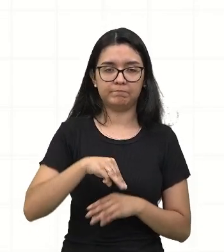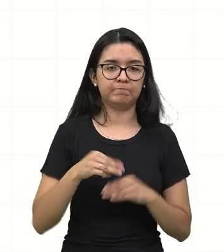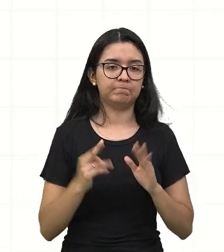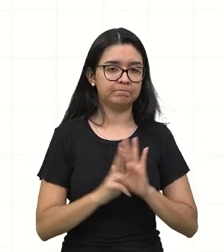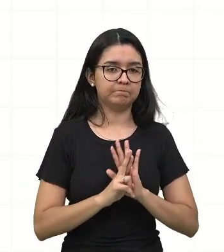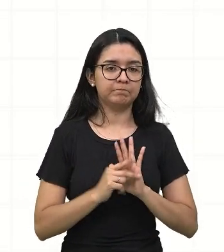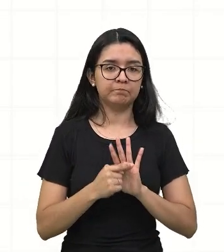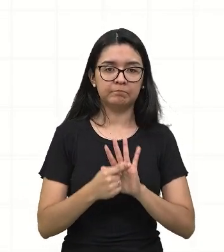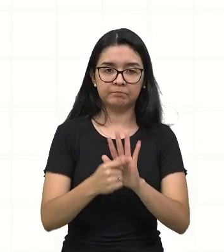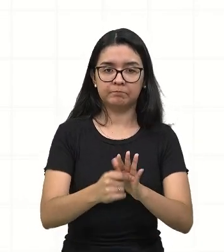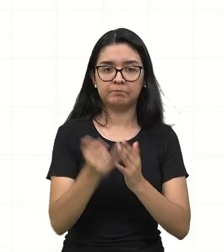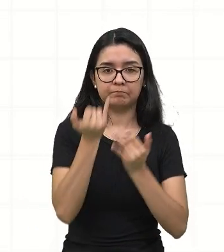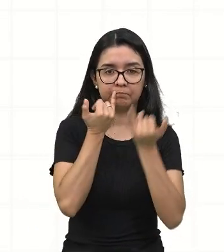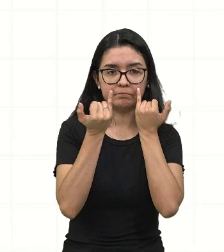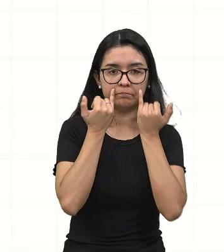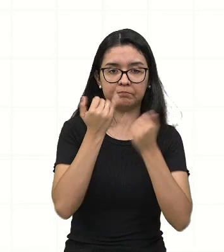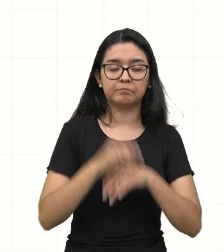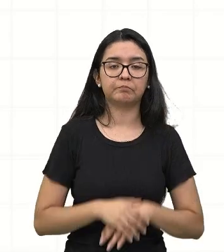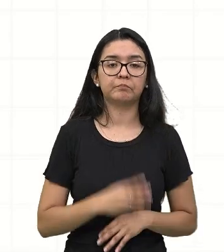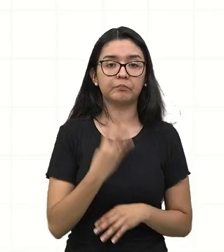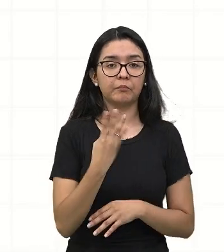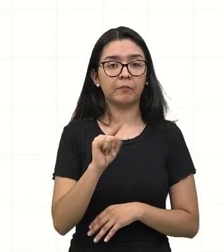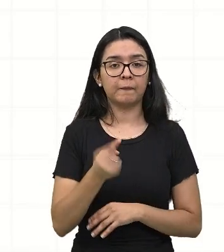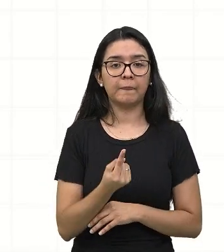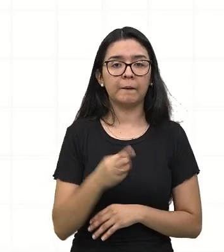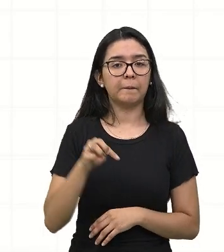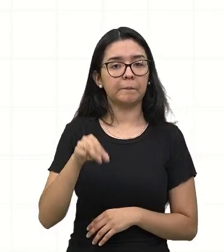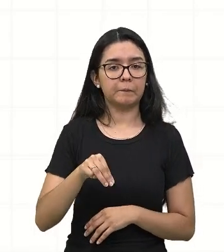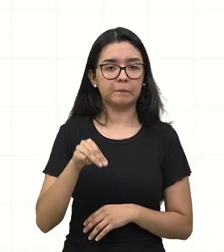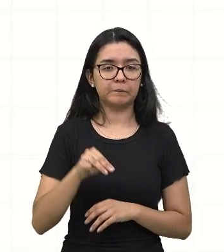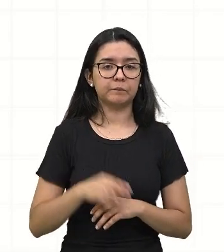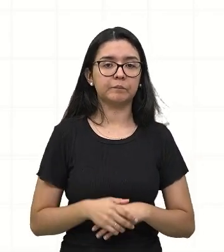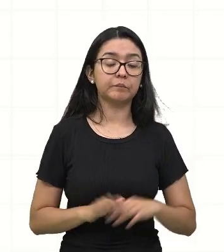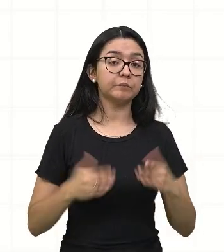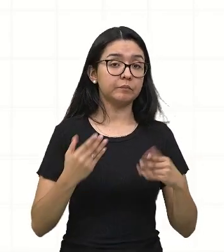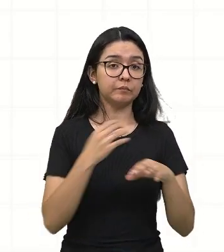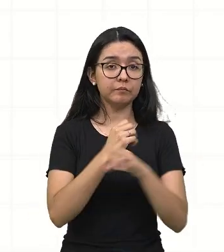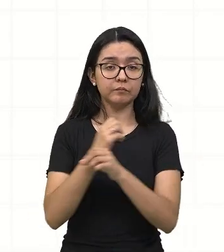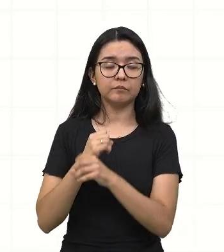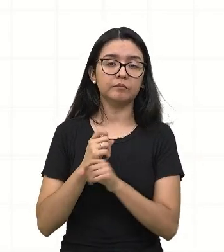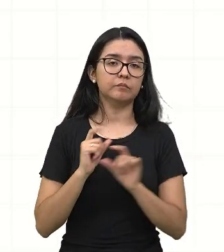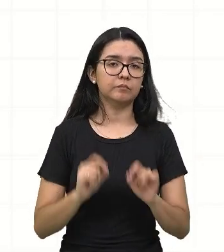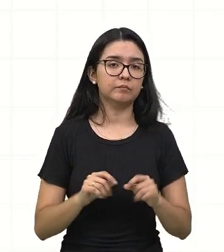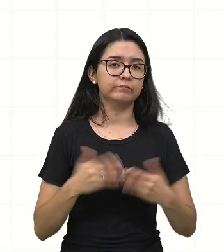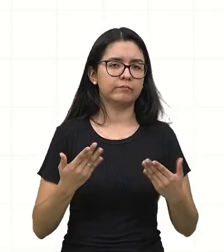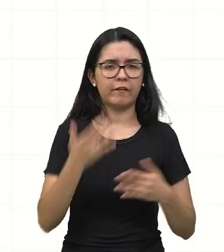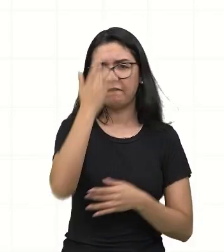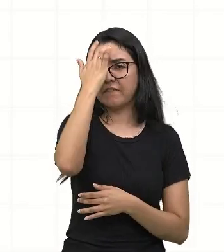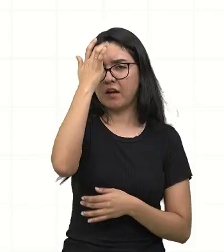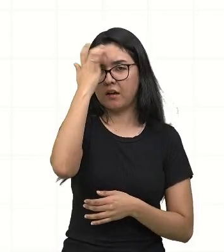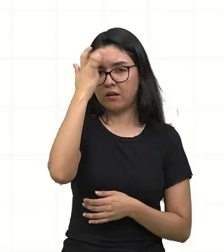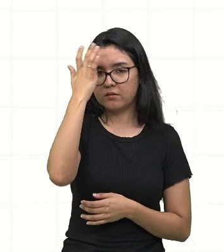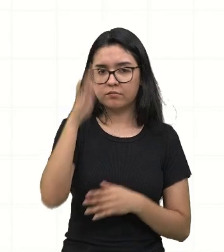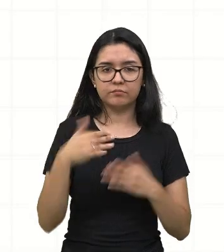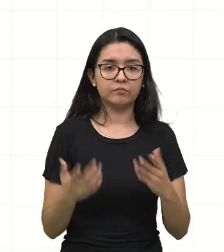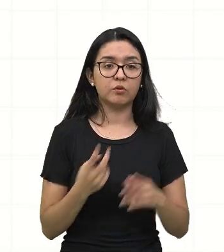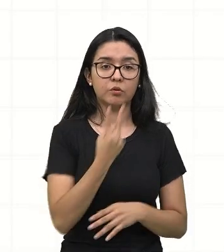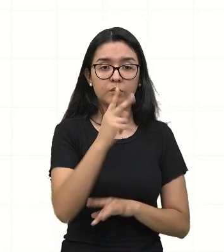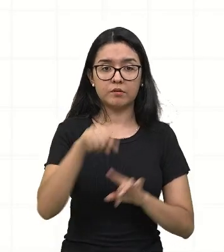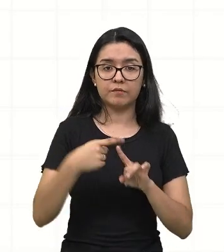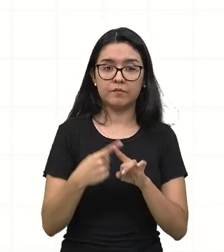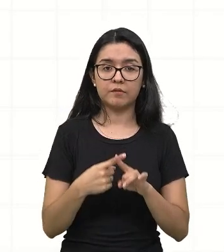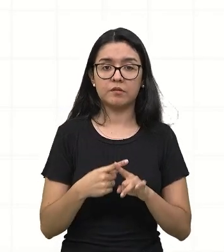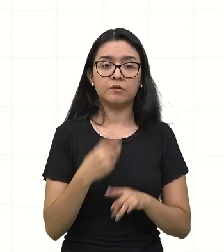Então, 4.000 metros. Fazendo essa conta, bem tranquilão, olha só o que o professor faz. 2 vezes